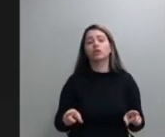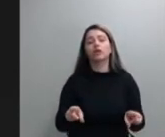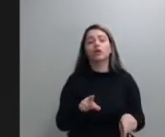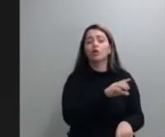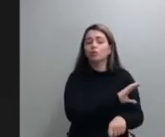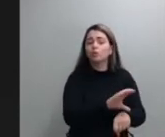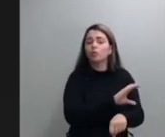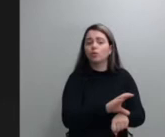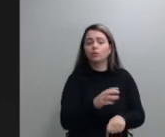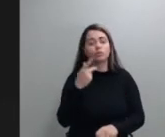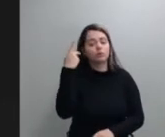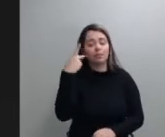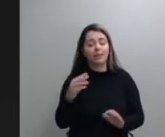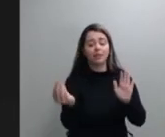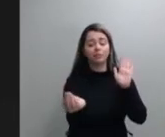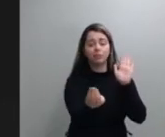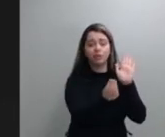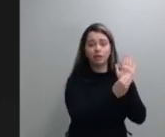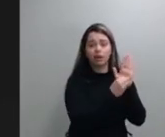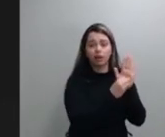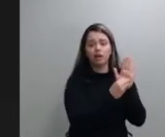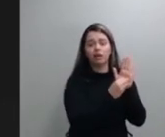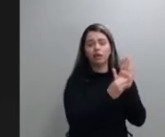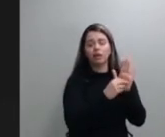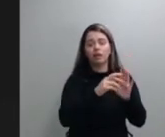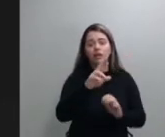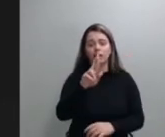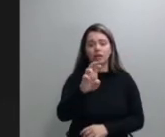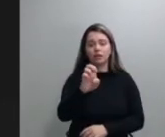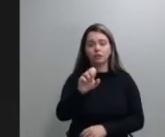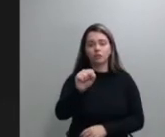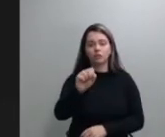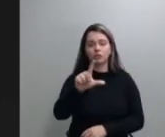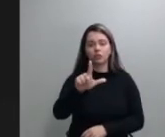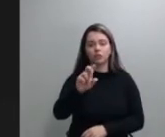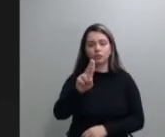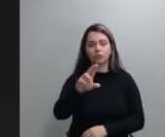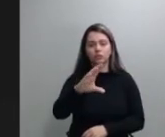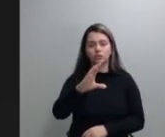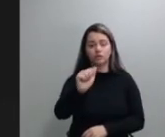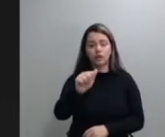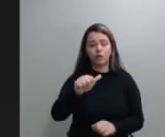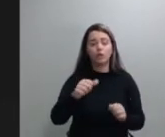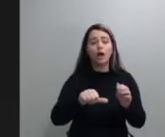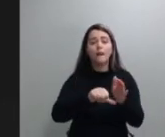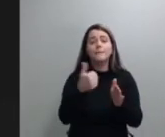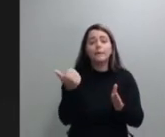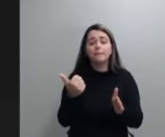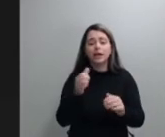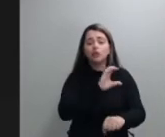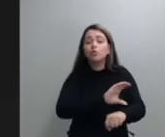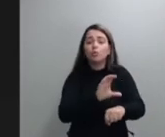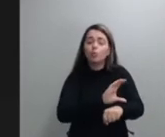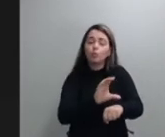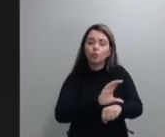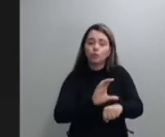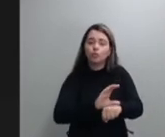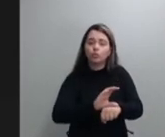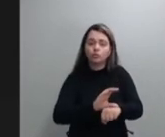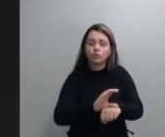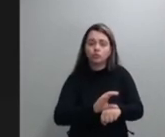aplicar a resolução CNJ 187-2014 ao primeiro concurso para outorna de delegações de serventia